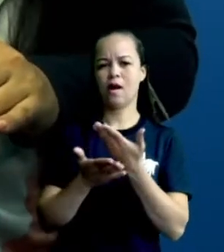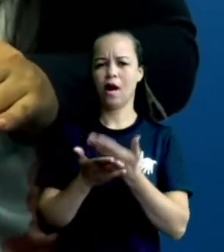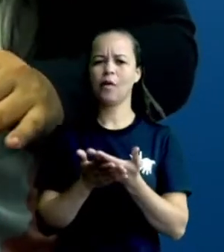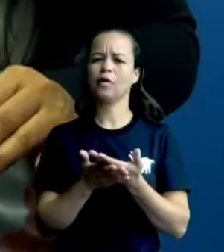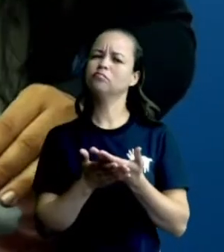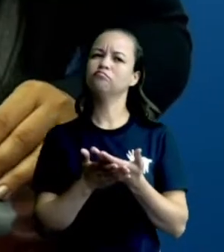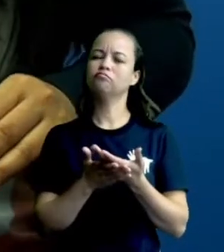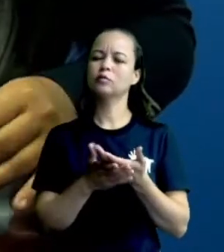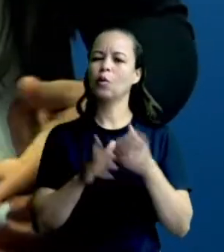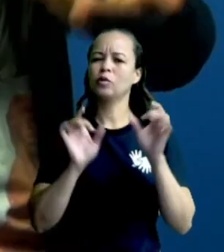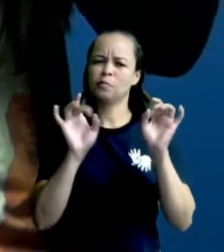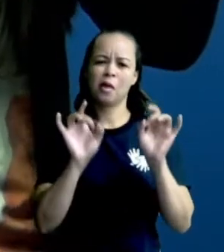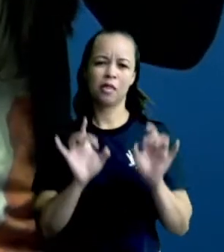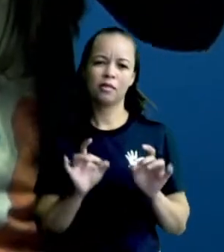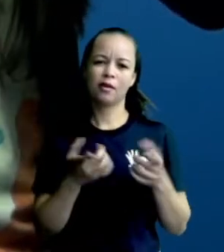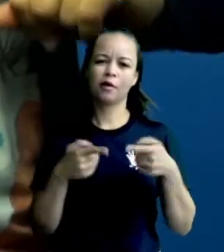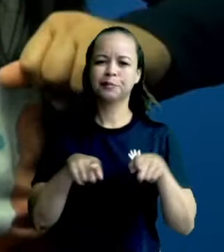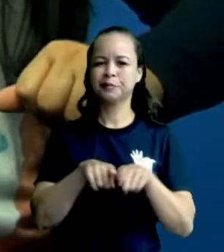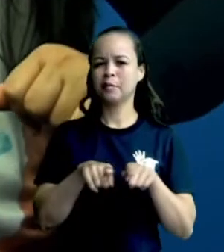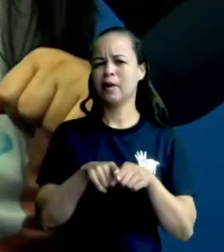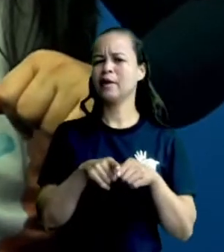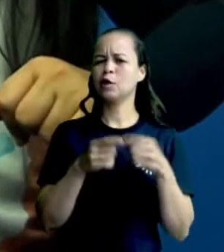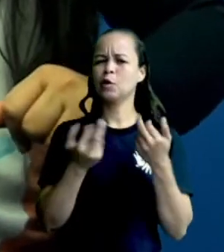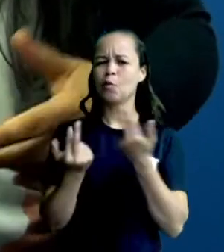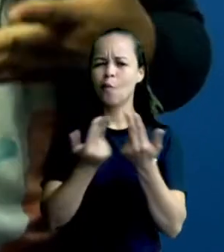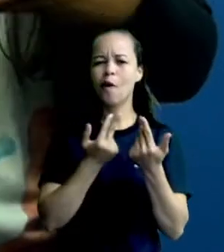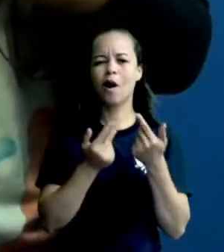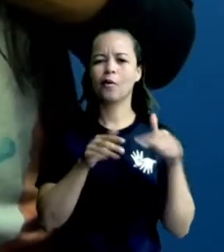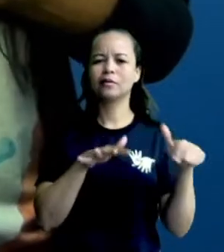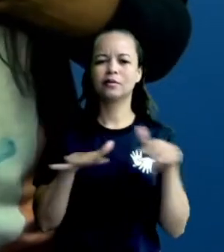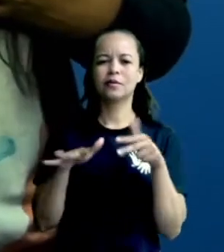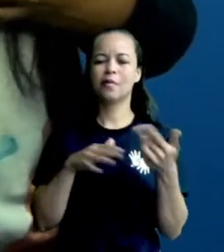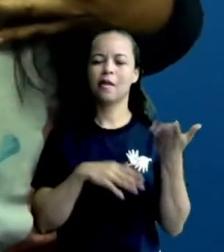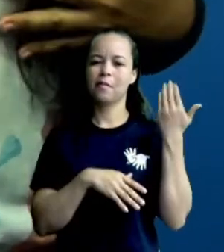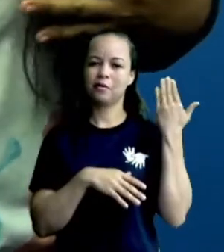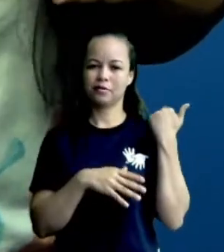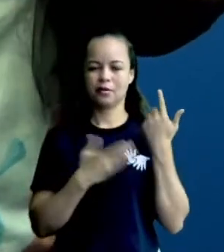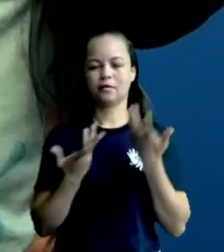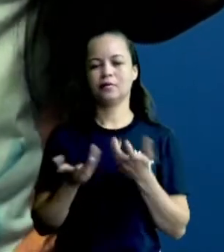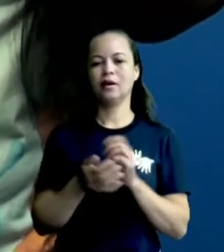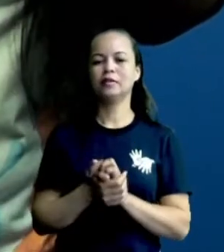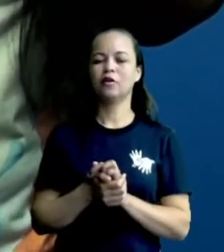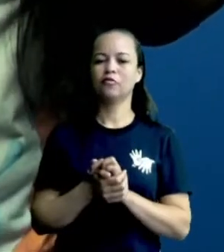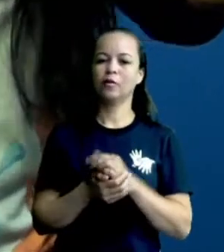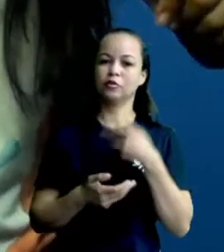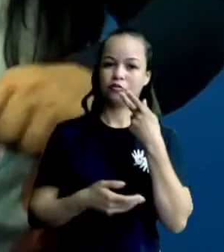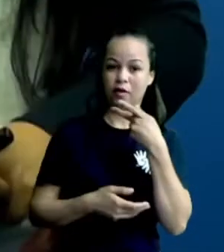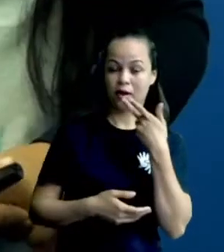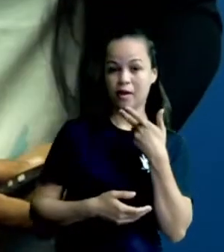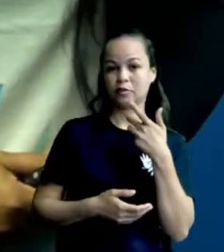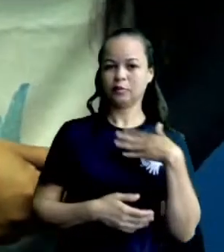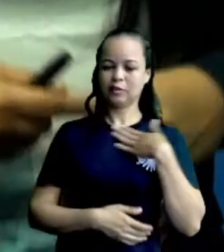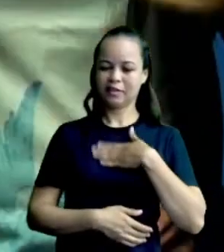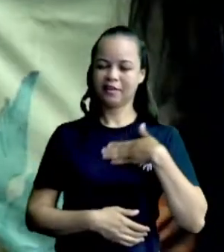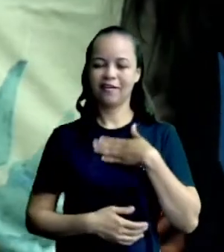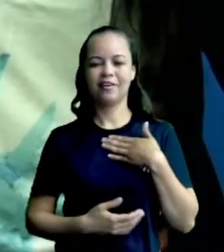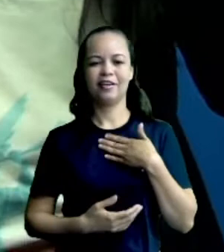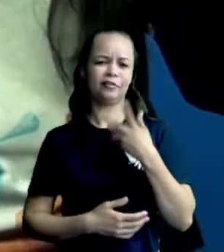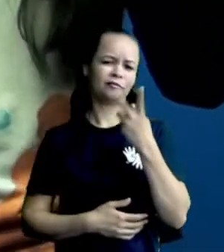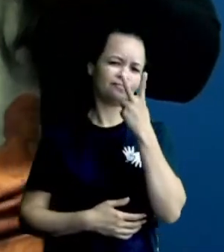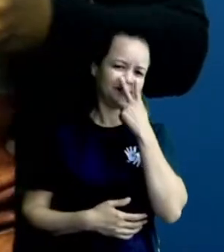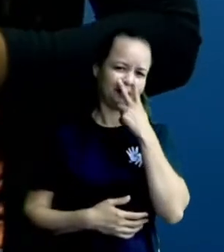pouquinho especial, também igual a da outra semana, tá? Então, vamos falar sobre nossa querida Vitória,